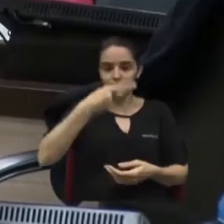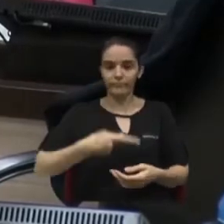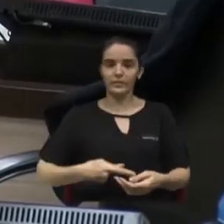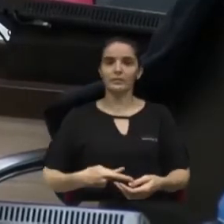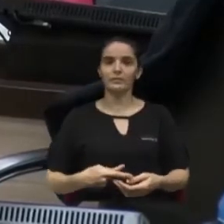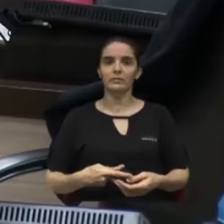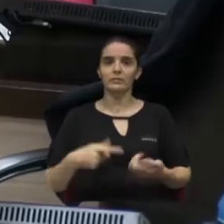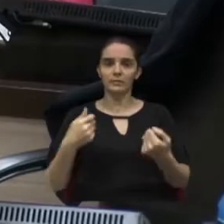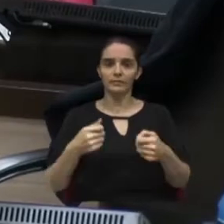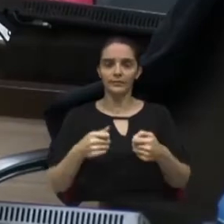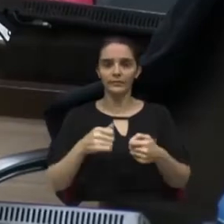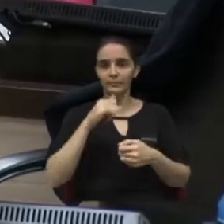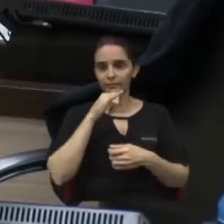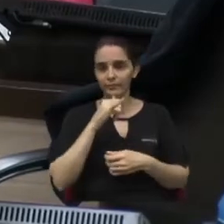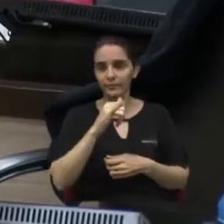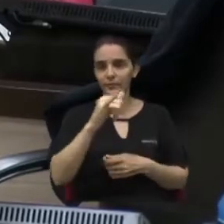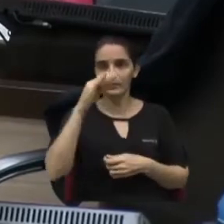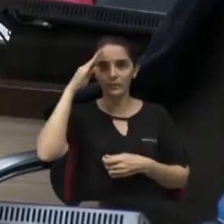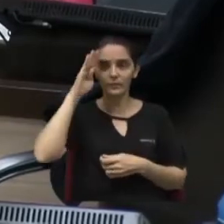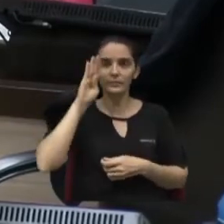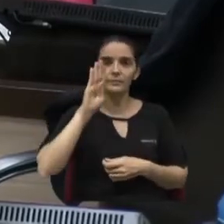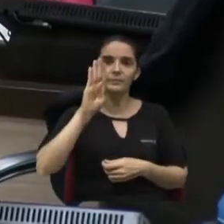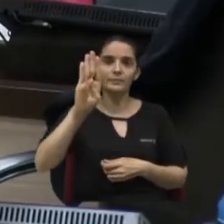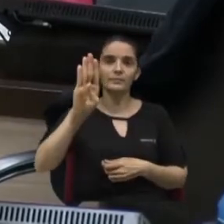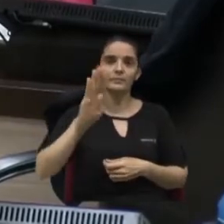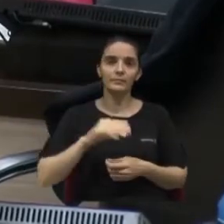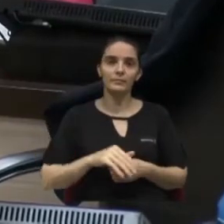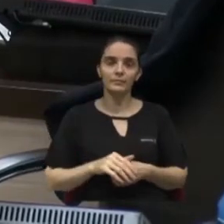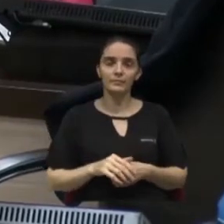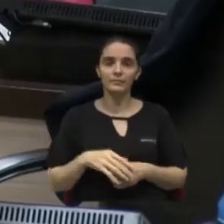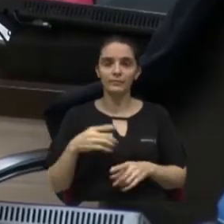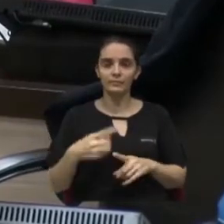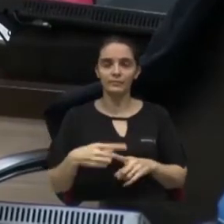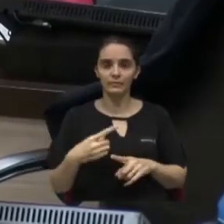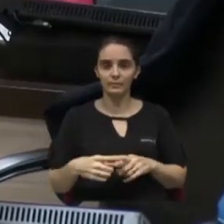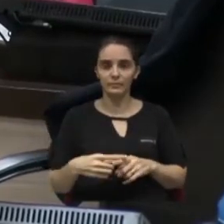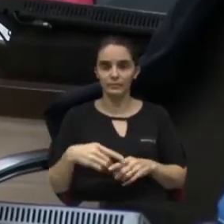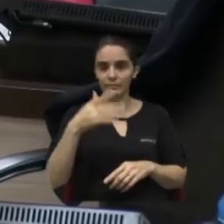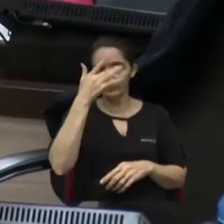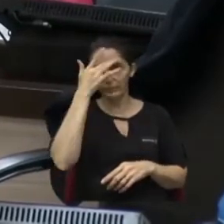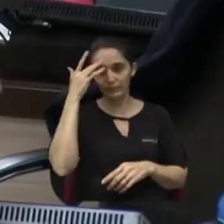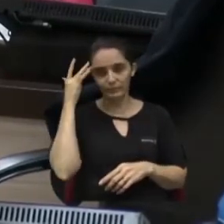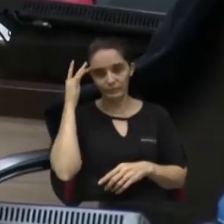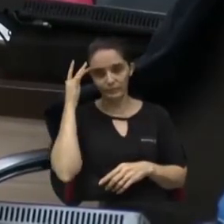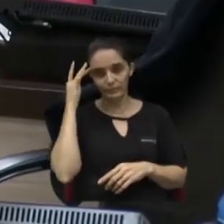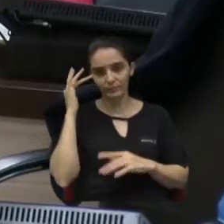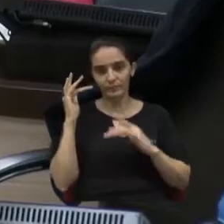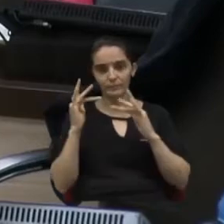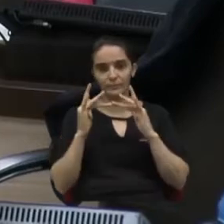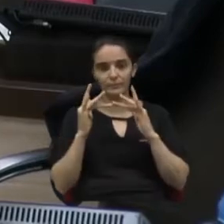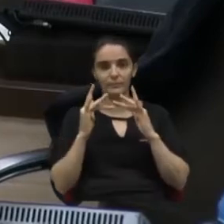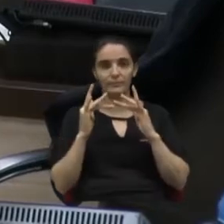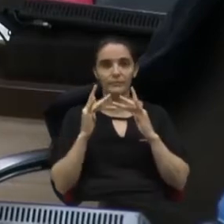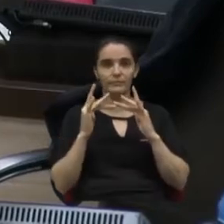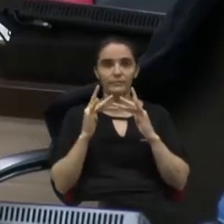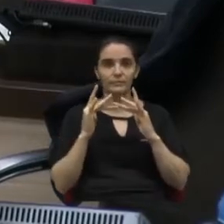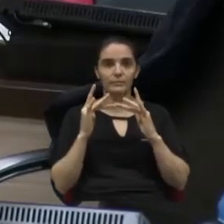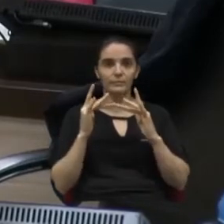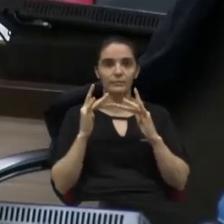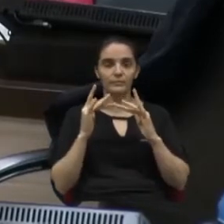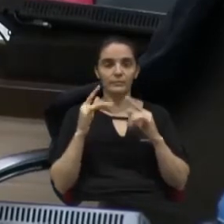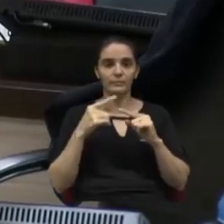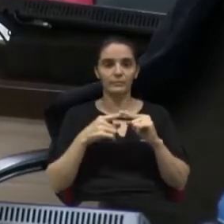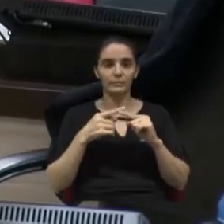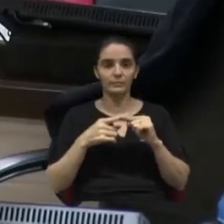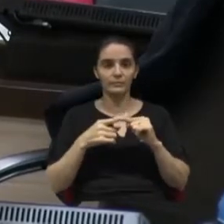precisava fazer esse registro, principalmente por conta das pessoas que entraram em contato, porque em um momento desse, quando existe questão